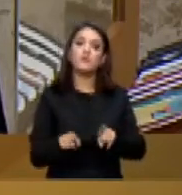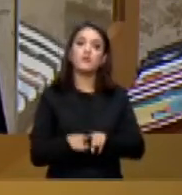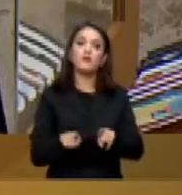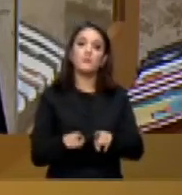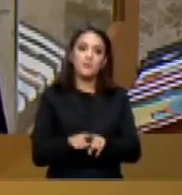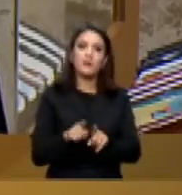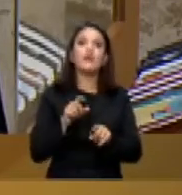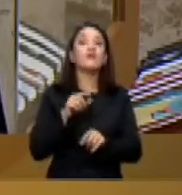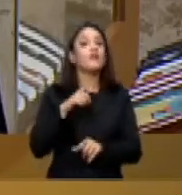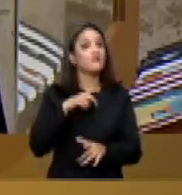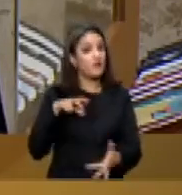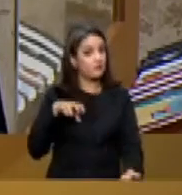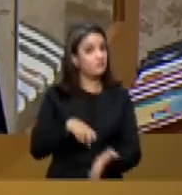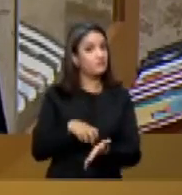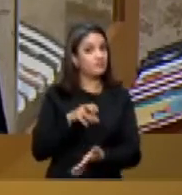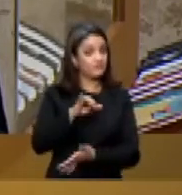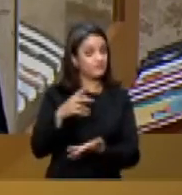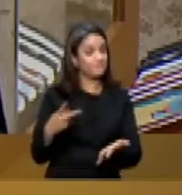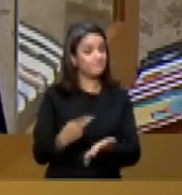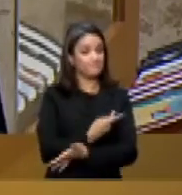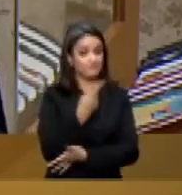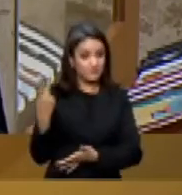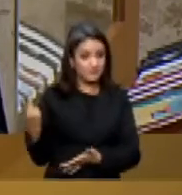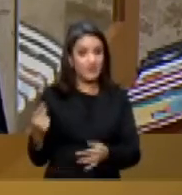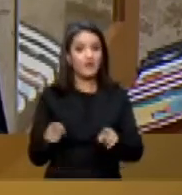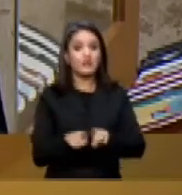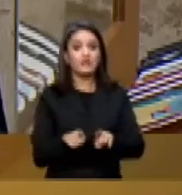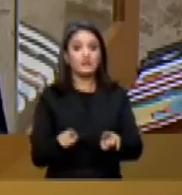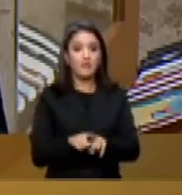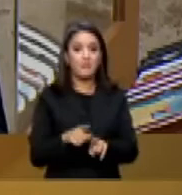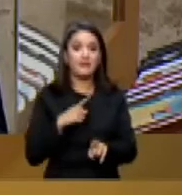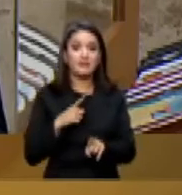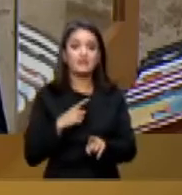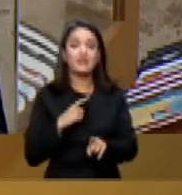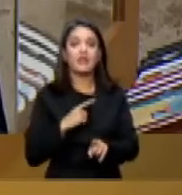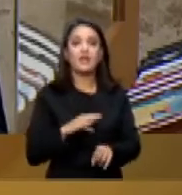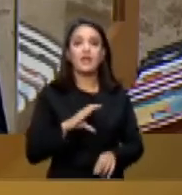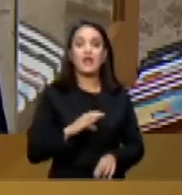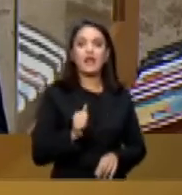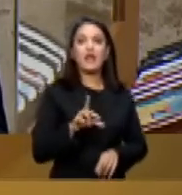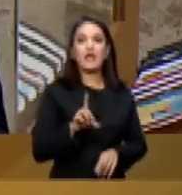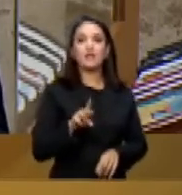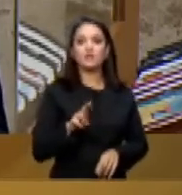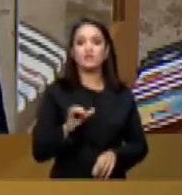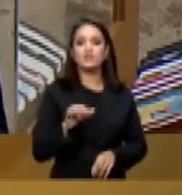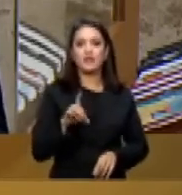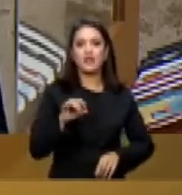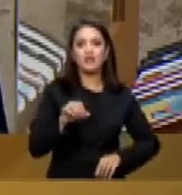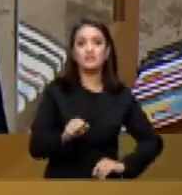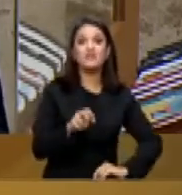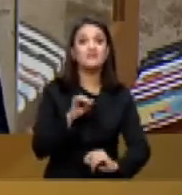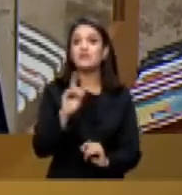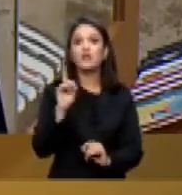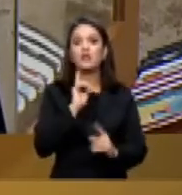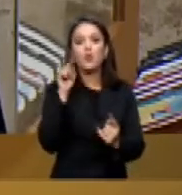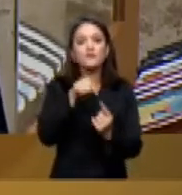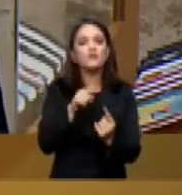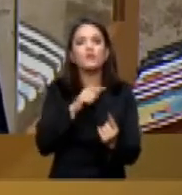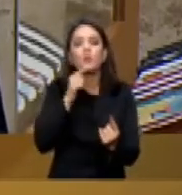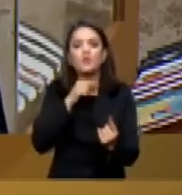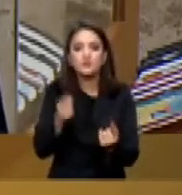de sanções, inclusive eventual declaração de caducidade para o caso de não atingimento das metas.